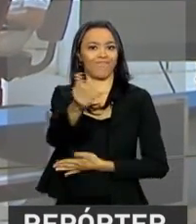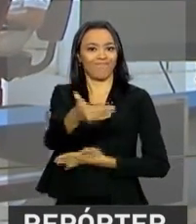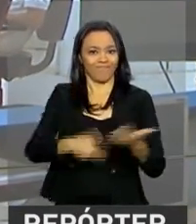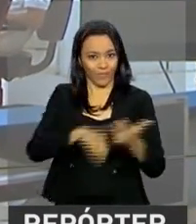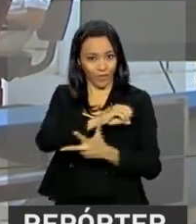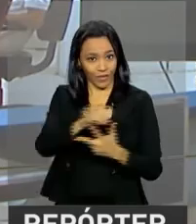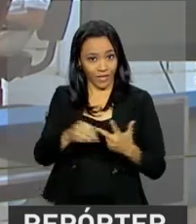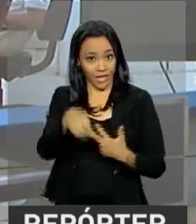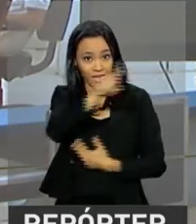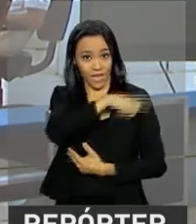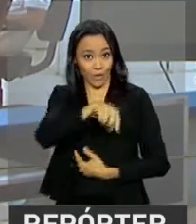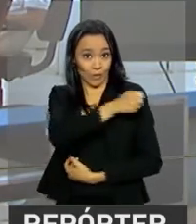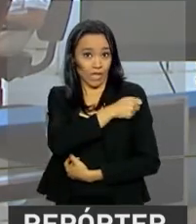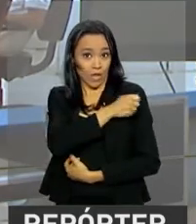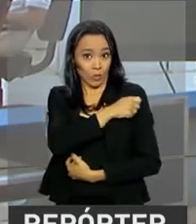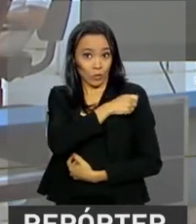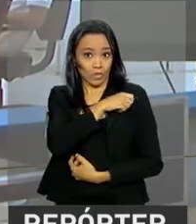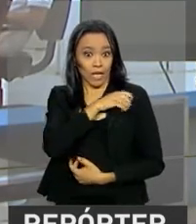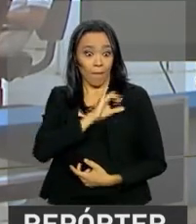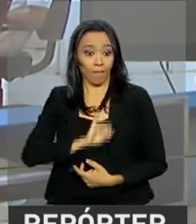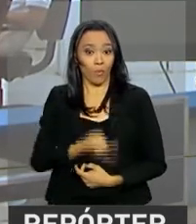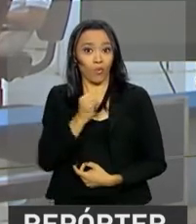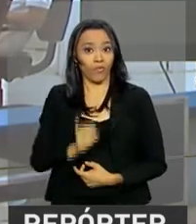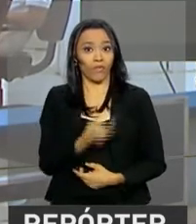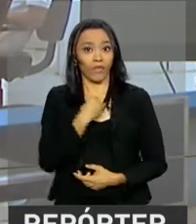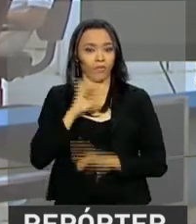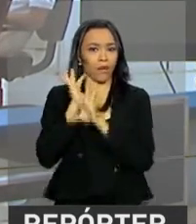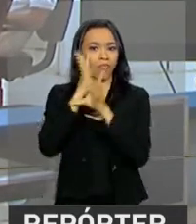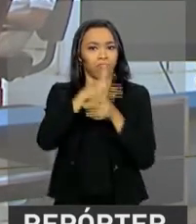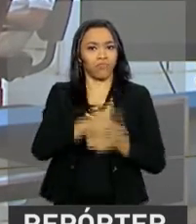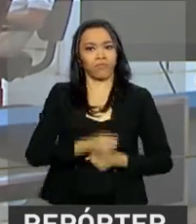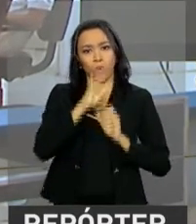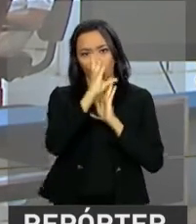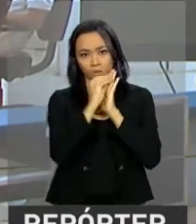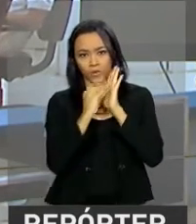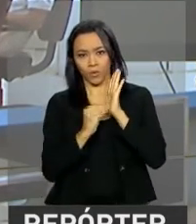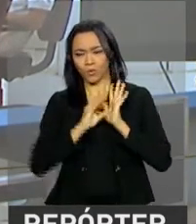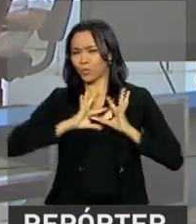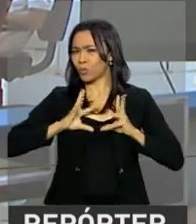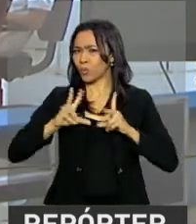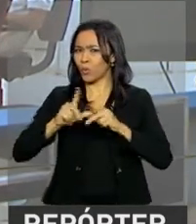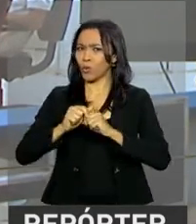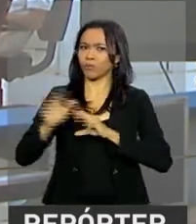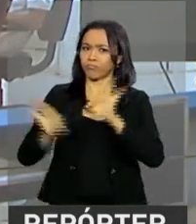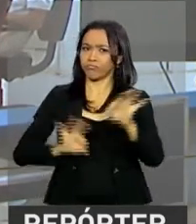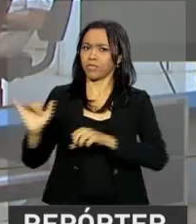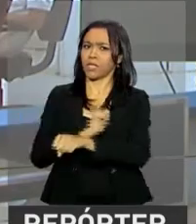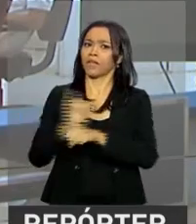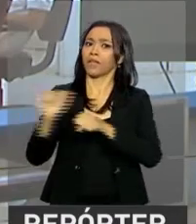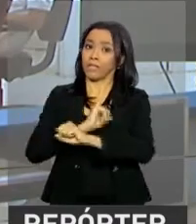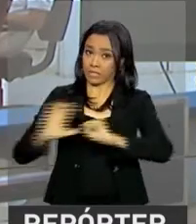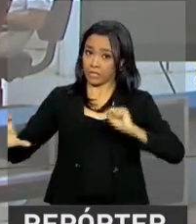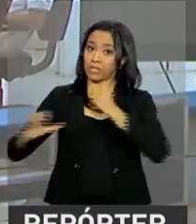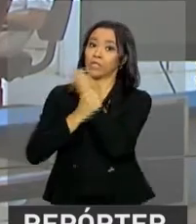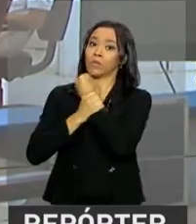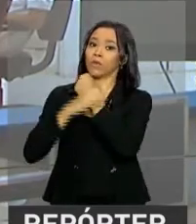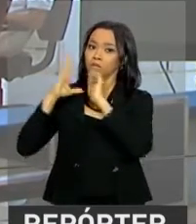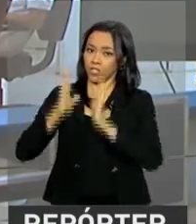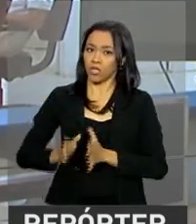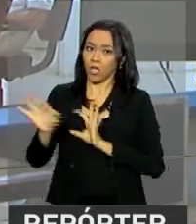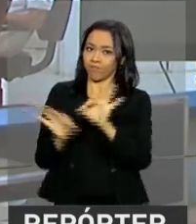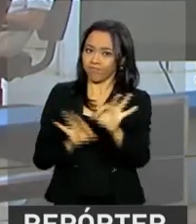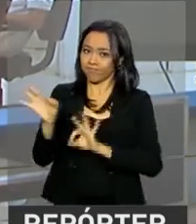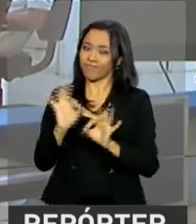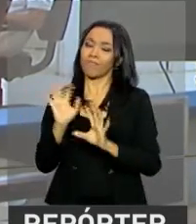candidatos aproveitar esses últimos momentos para revisar o conteúdo todo o esquema de segurança está sendo feito para garantir o sigilo